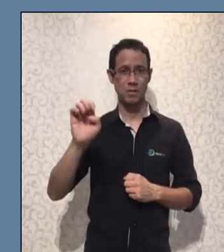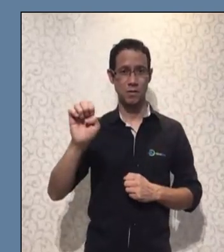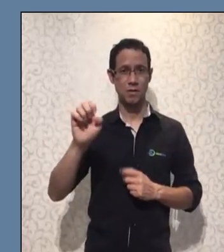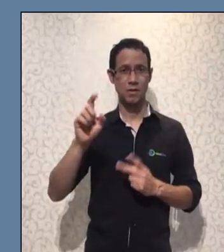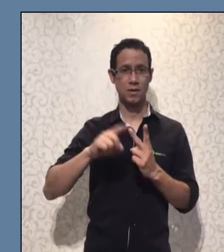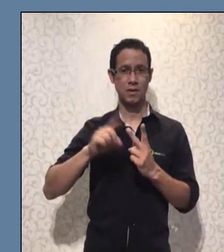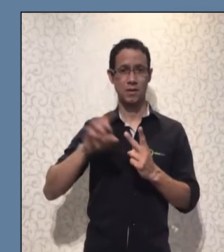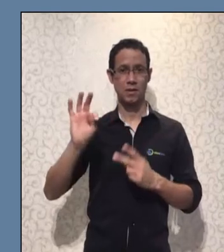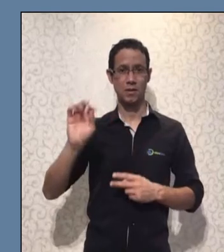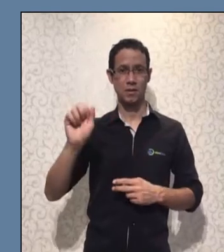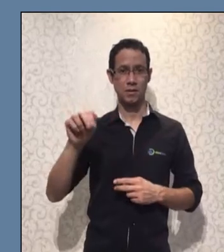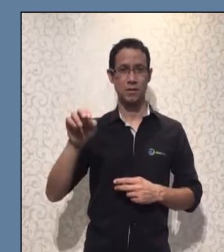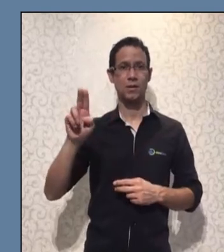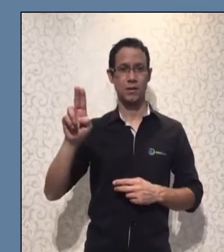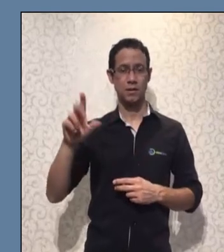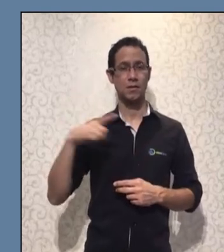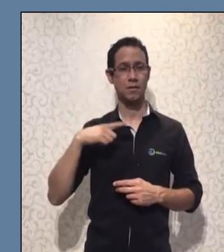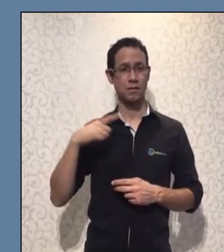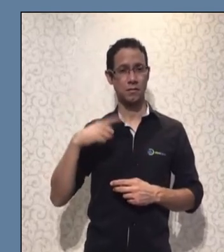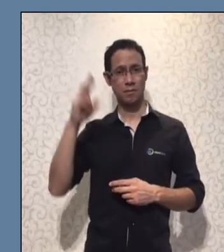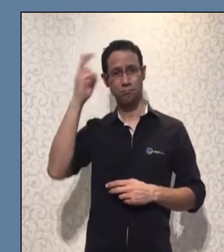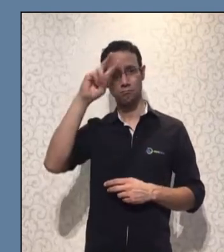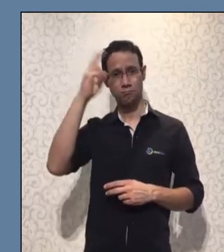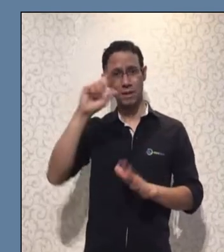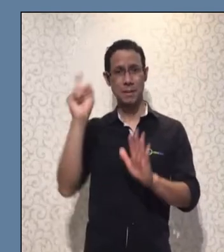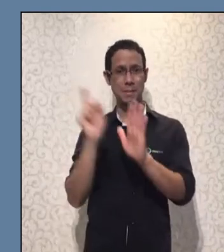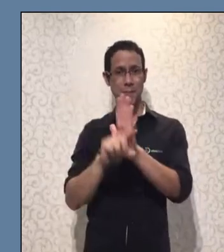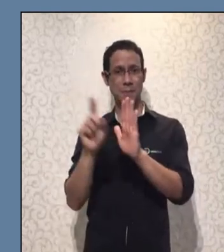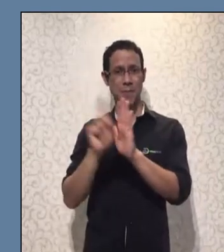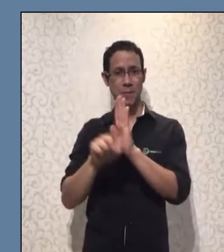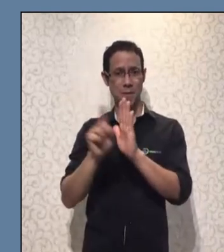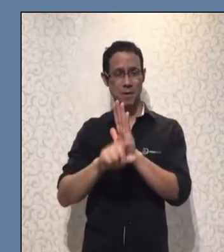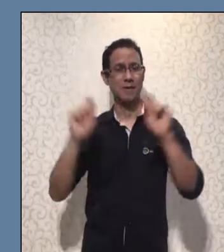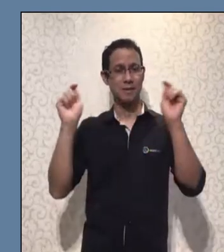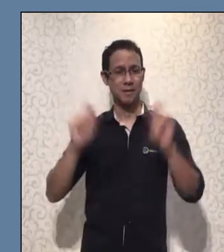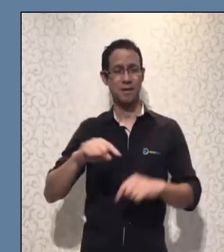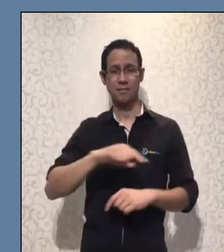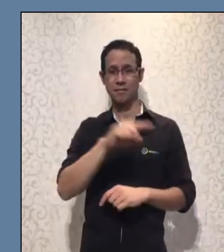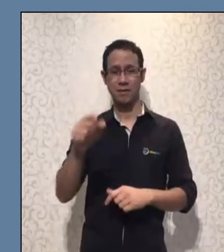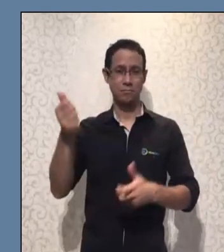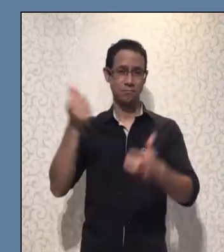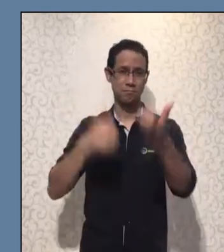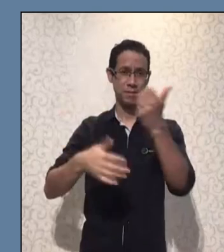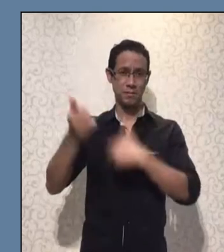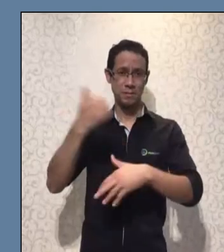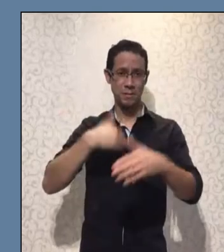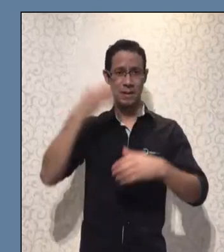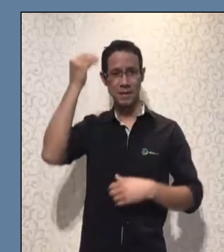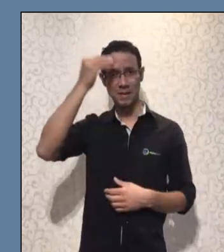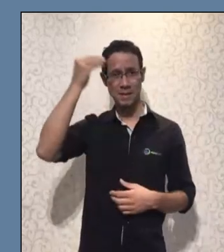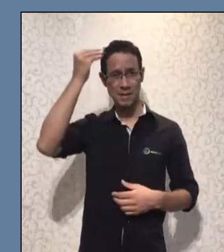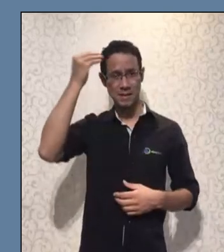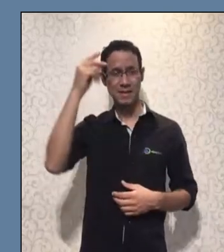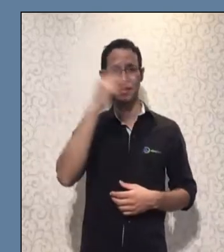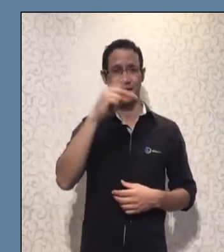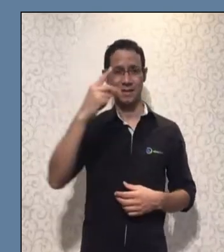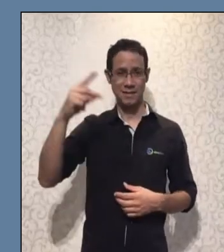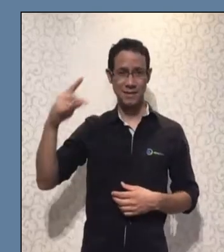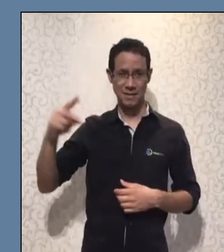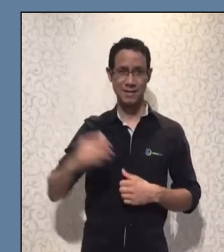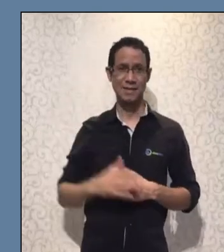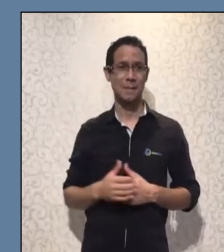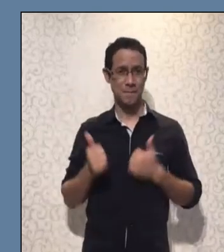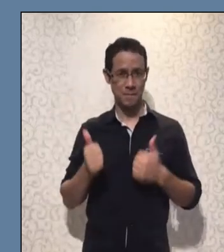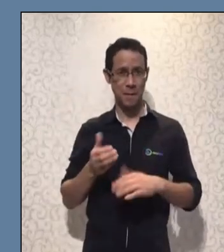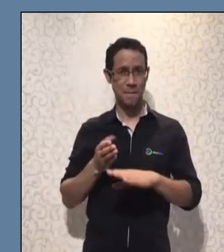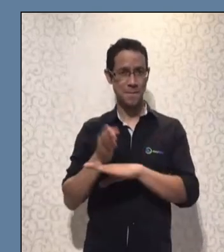disparadoras para que vocês possam trazer as suas riquíssimas e vastas experiências nas trajetórias de vocês no campo da museologia e